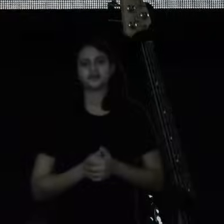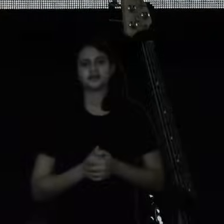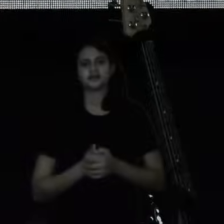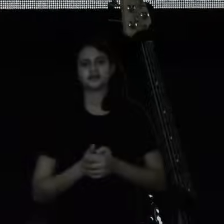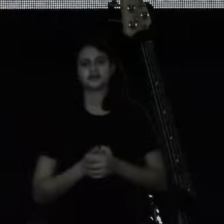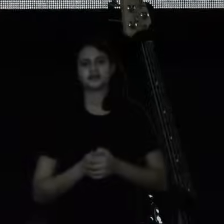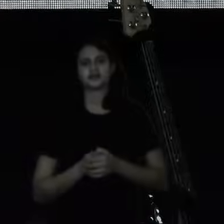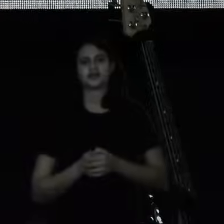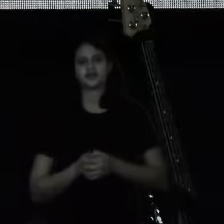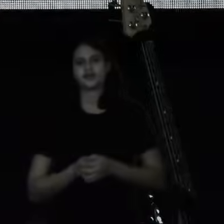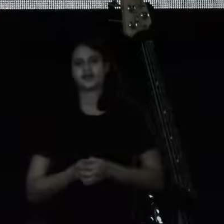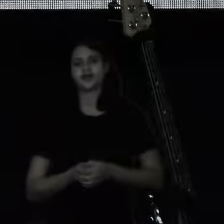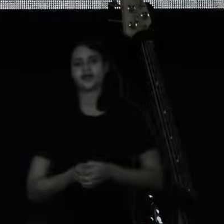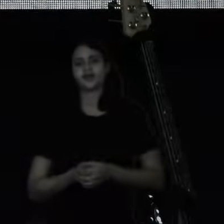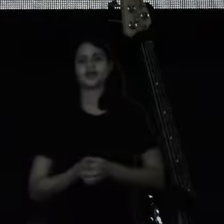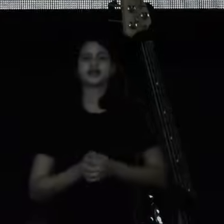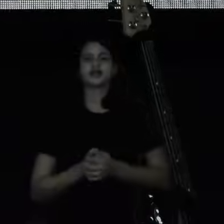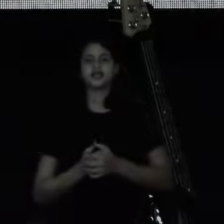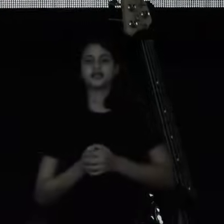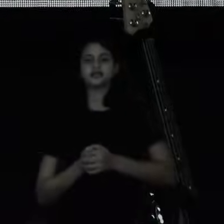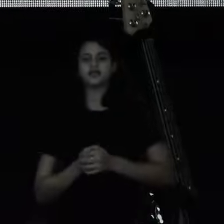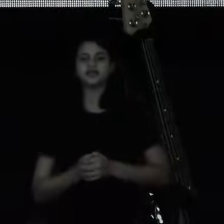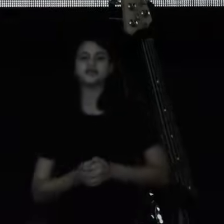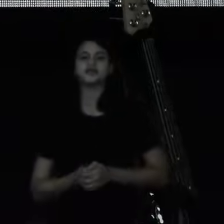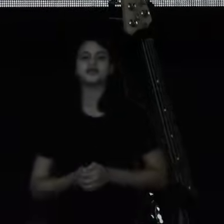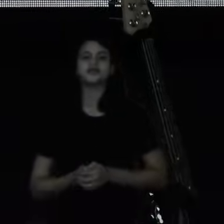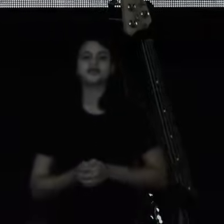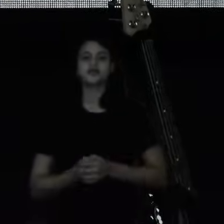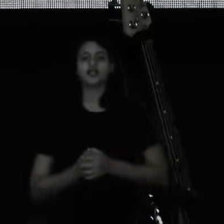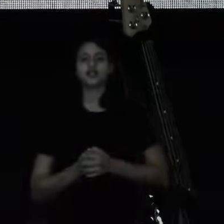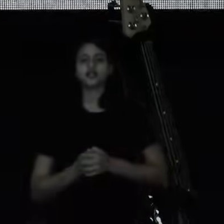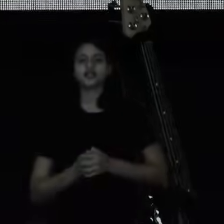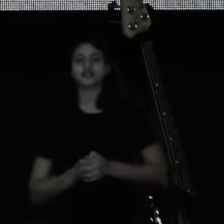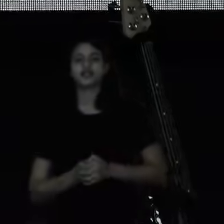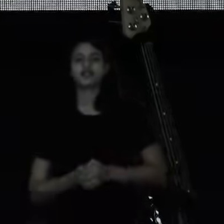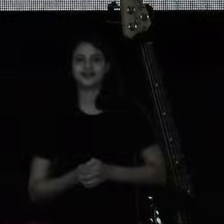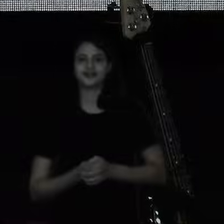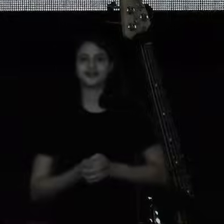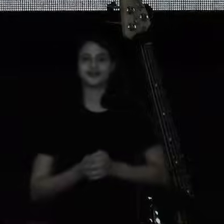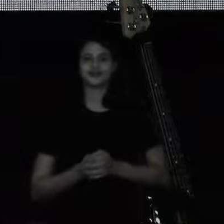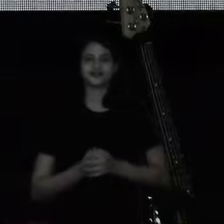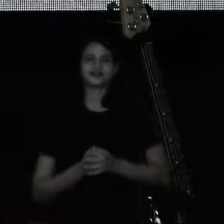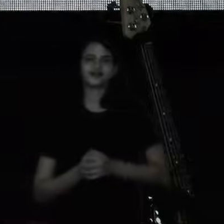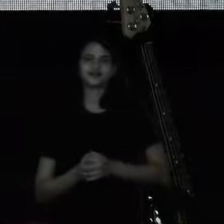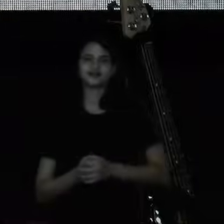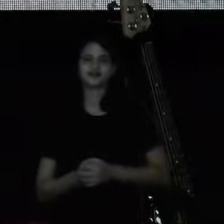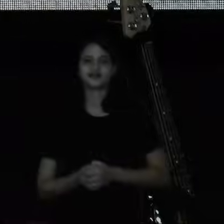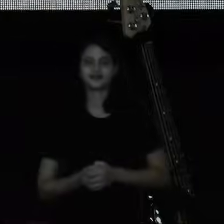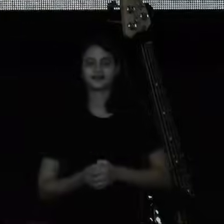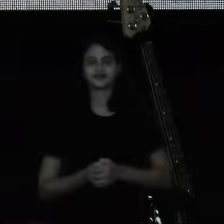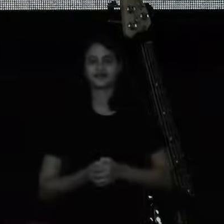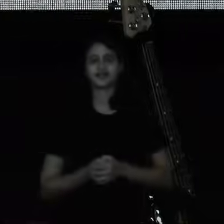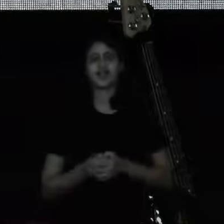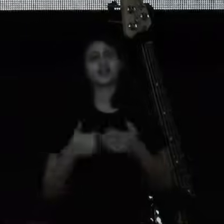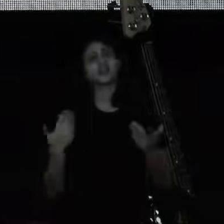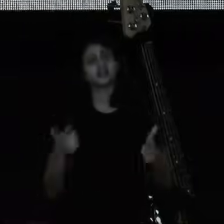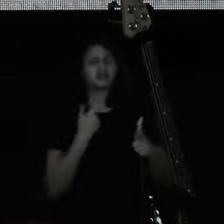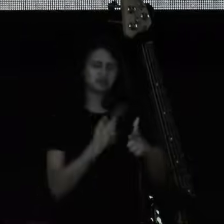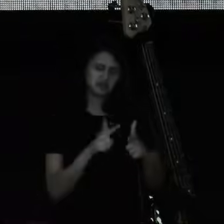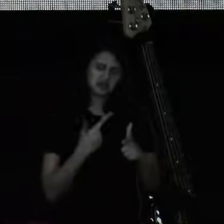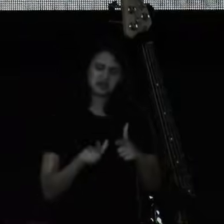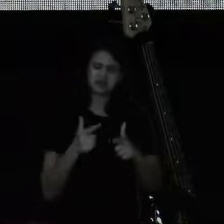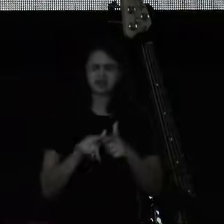Talvez o abuso verbal, sexual, emocional, físico. Talvez a causa foi conflitos no